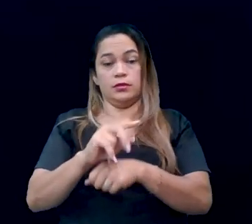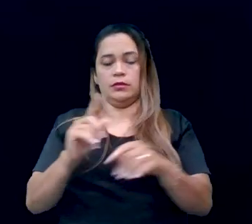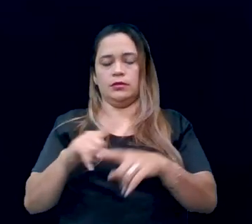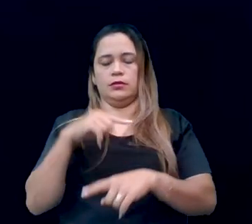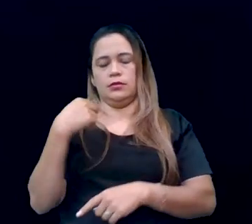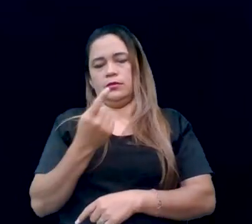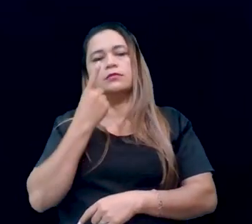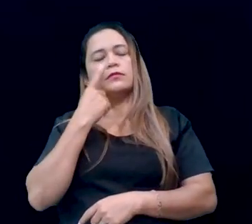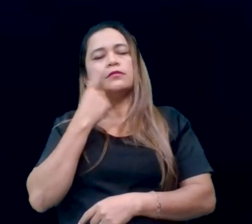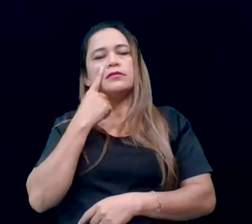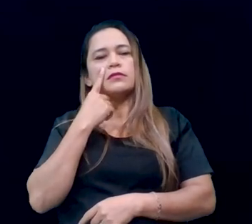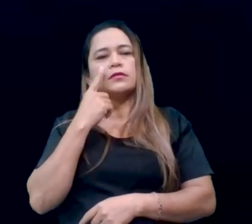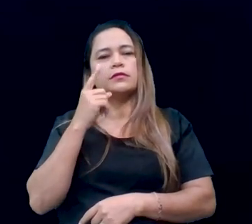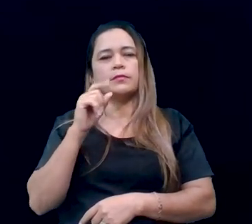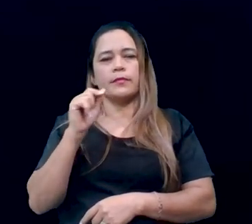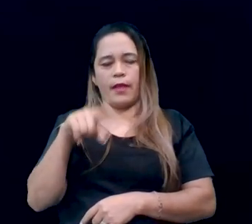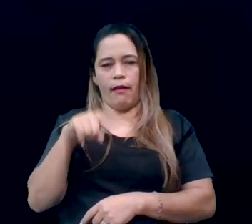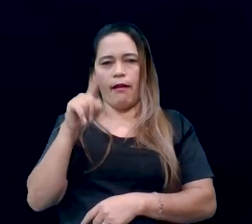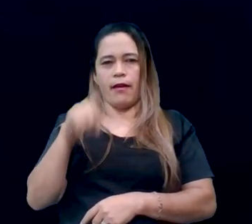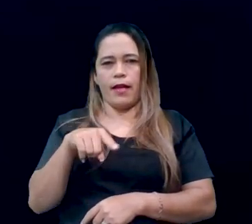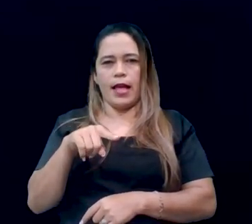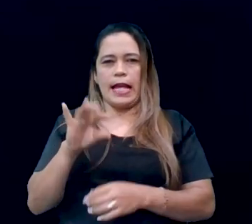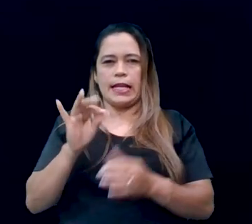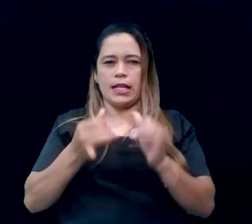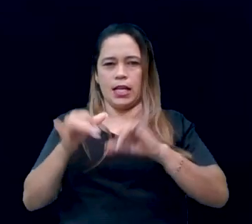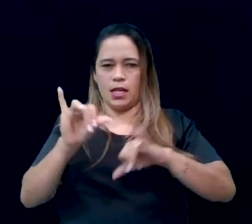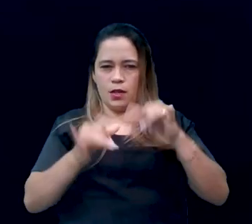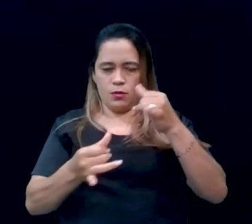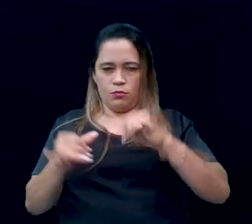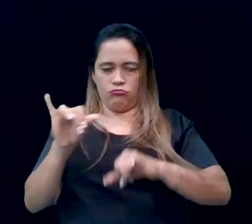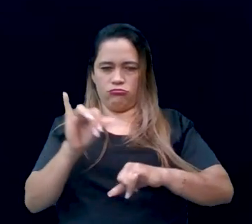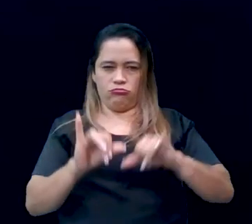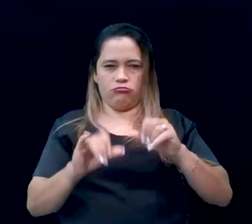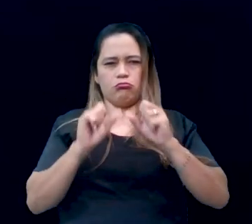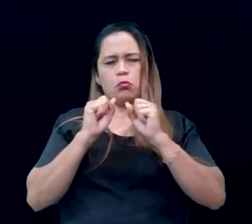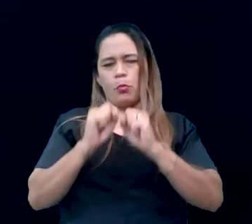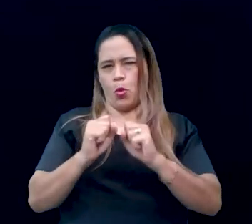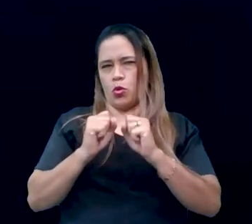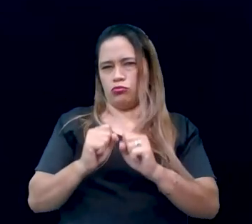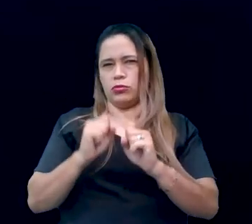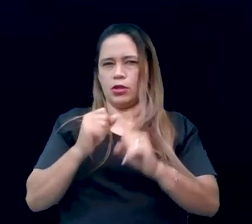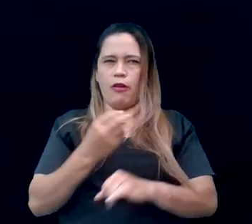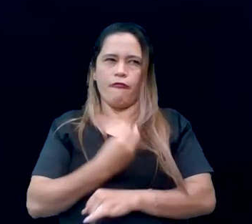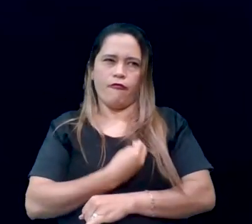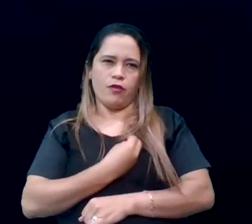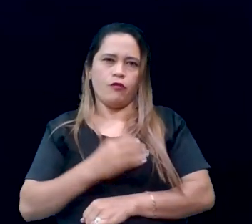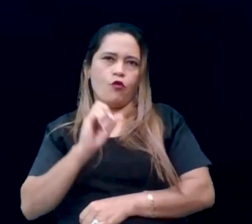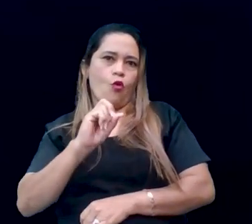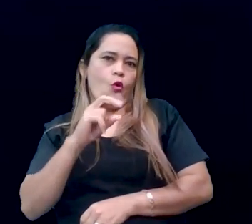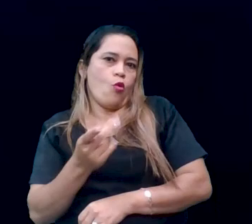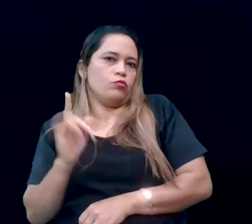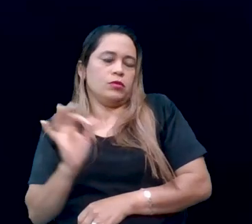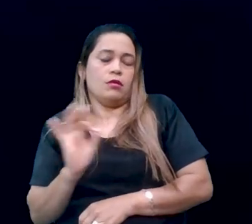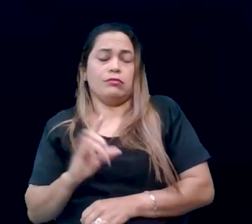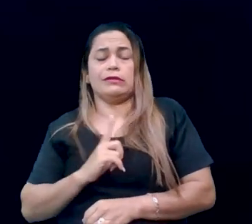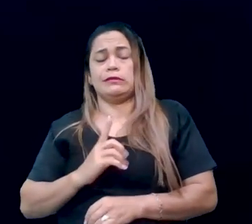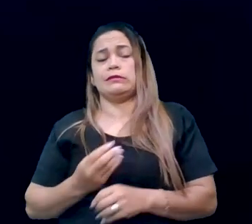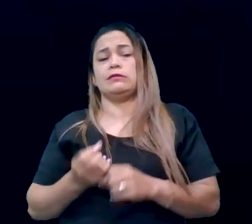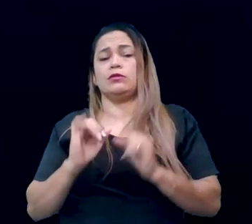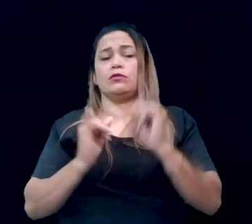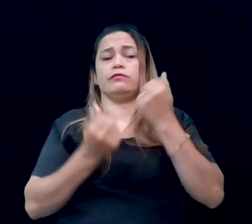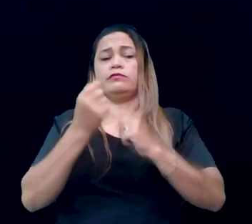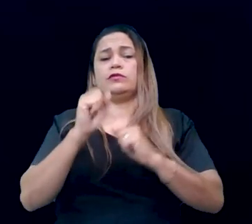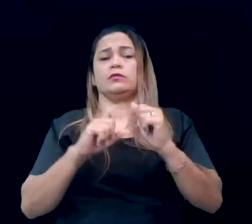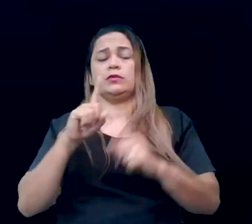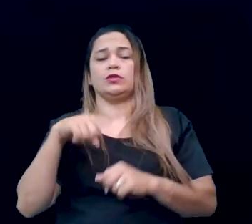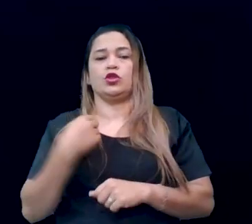que os vírus são componentes químicos que podem ser considerados seres vivos ou não e que afetam o funcionamento das